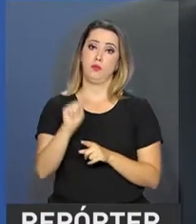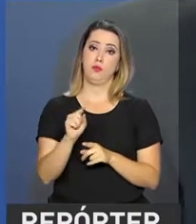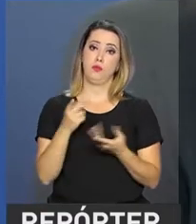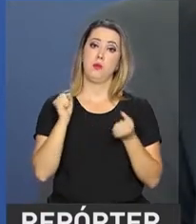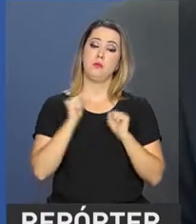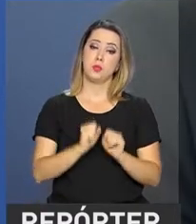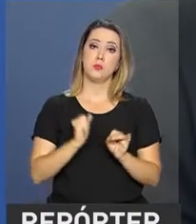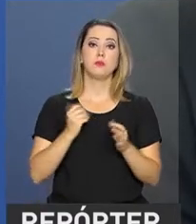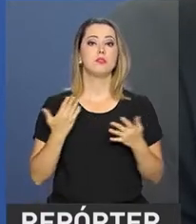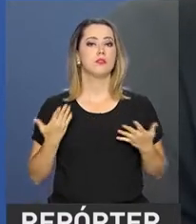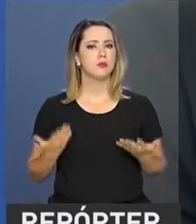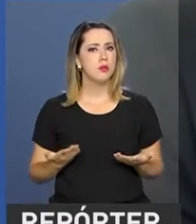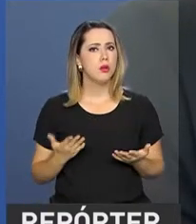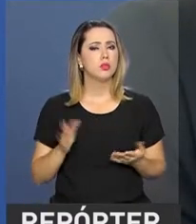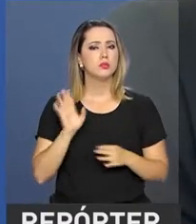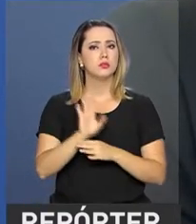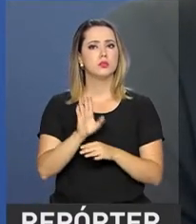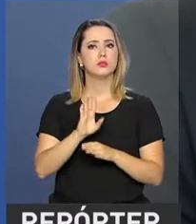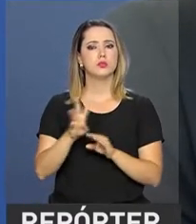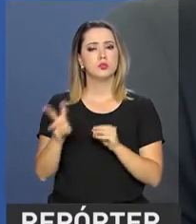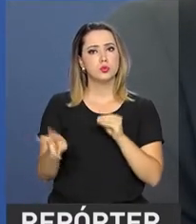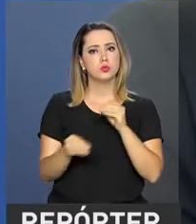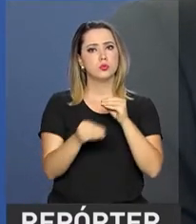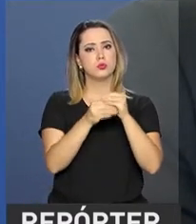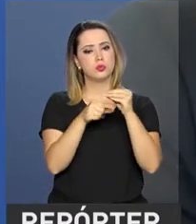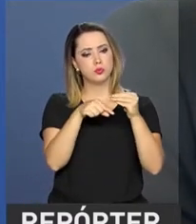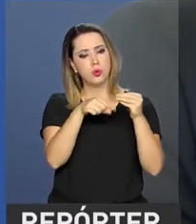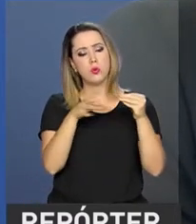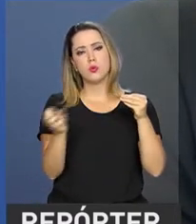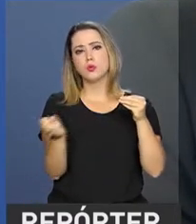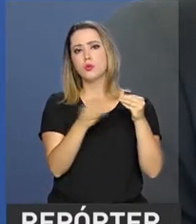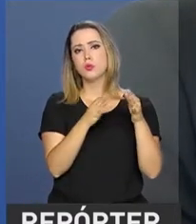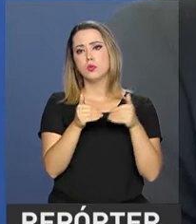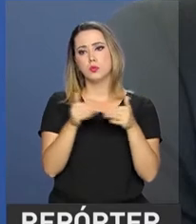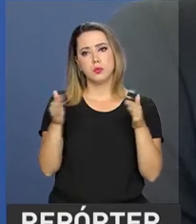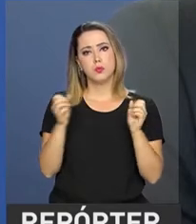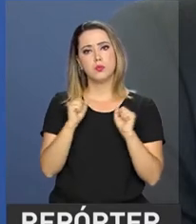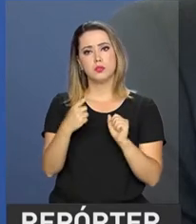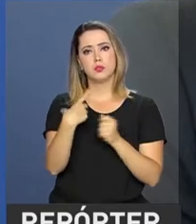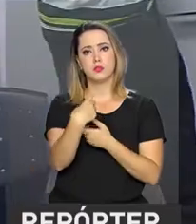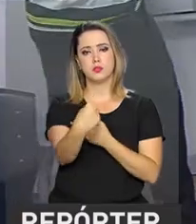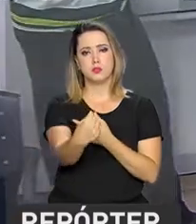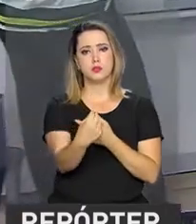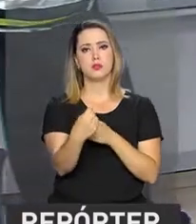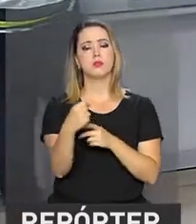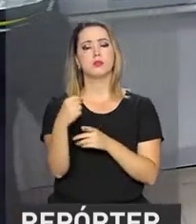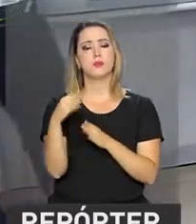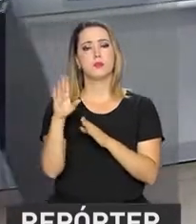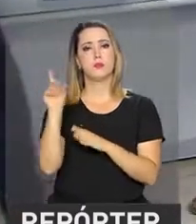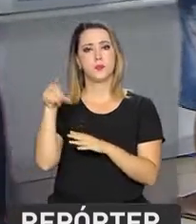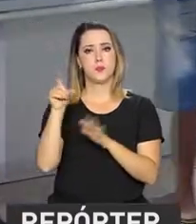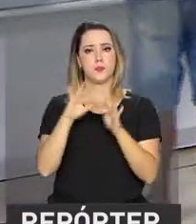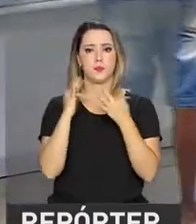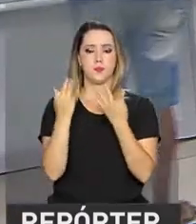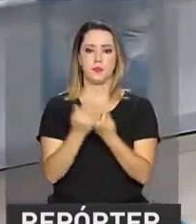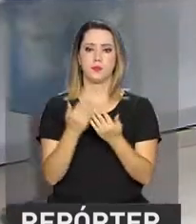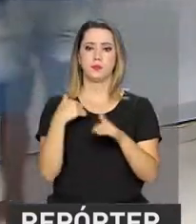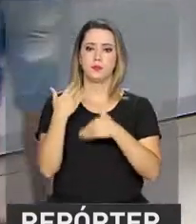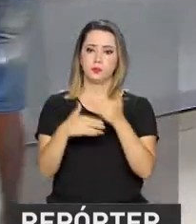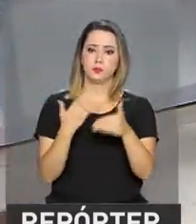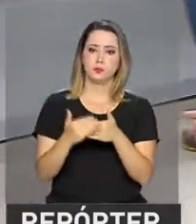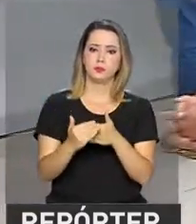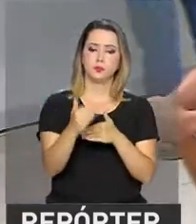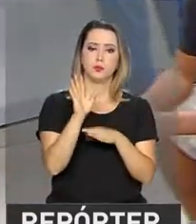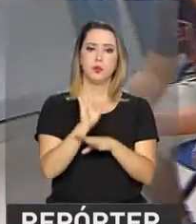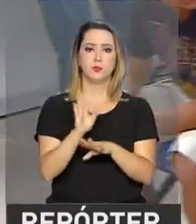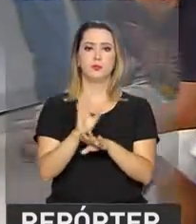possibilitando o benefício adicional de construir uma porta de saída para o programa bolsa família o programa progredir prevê ainda